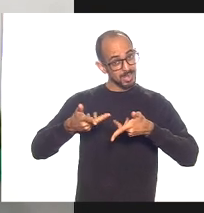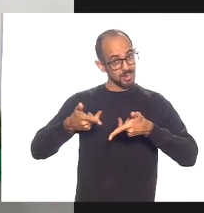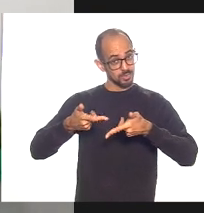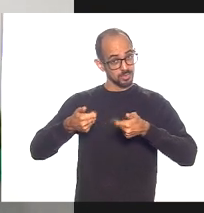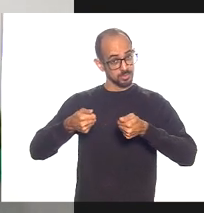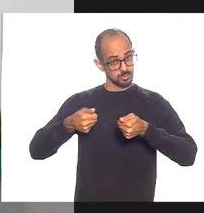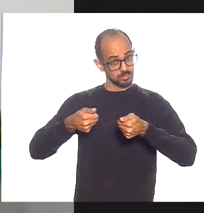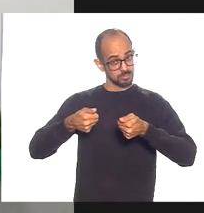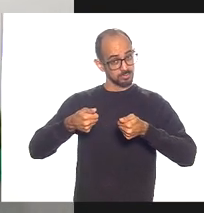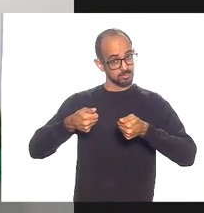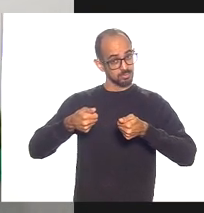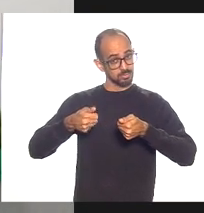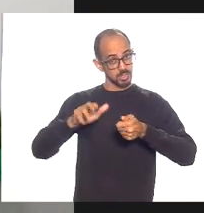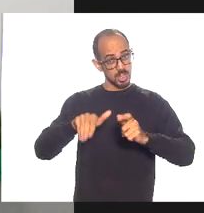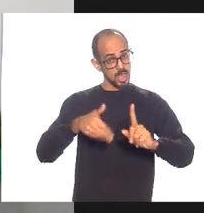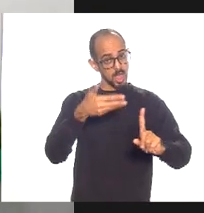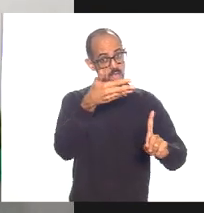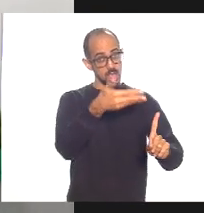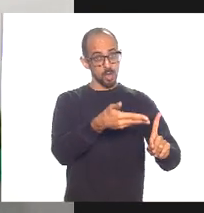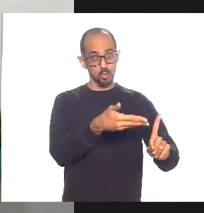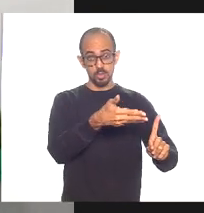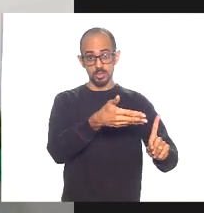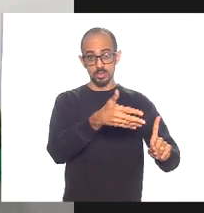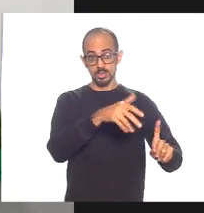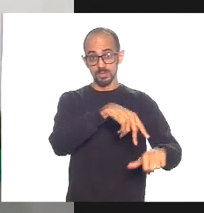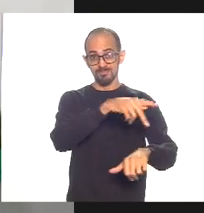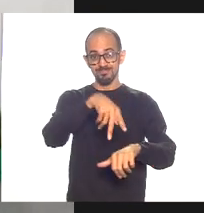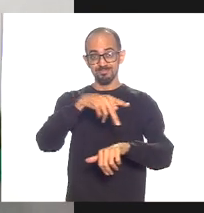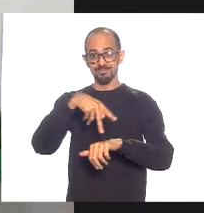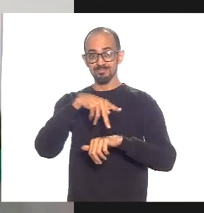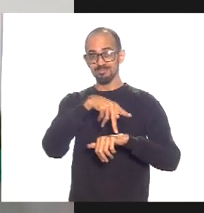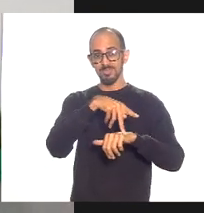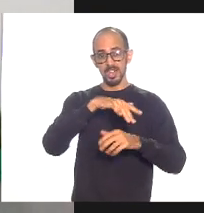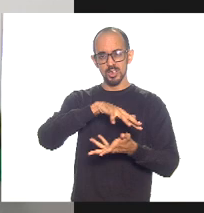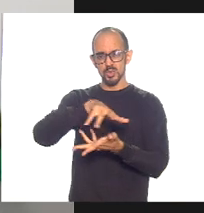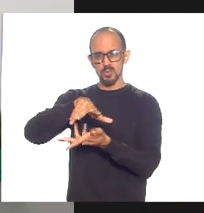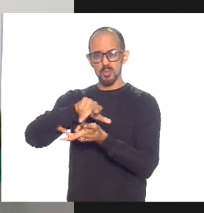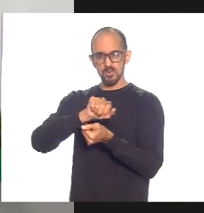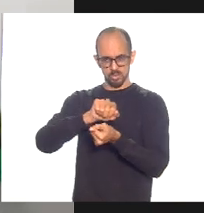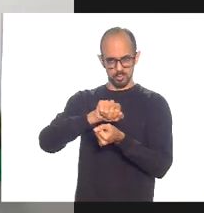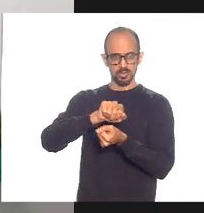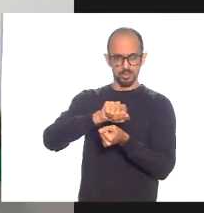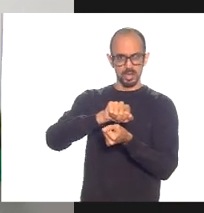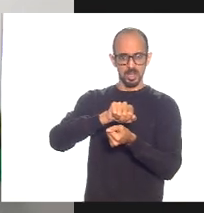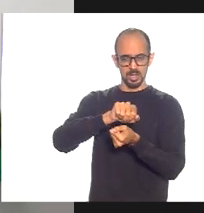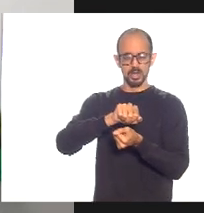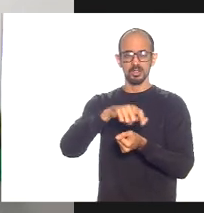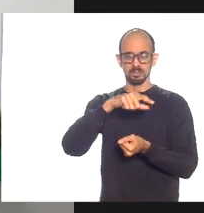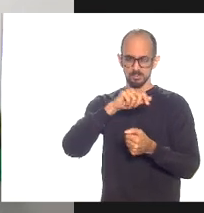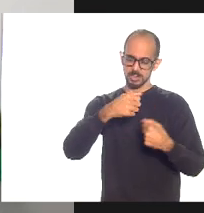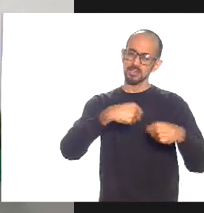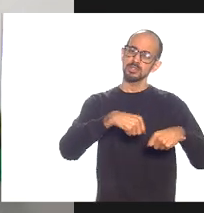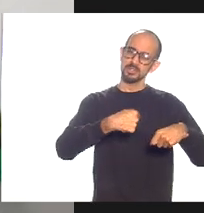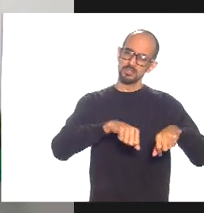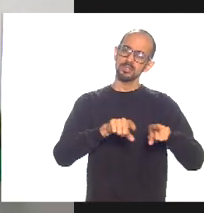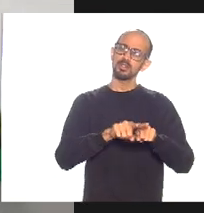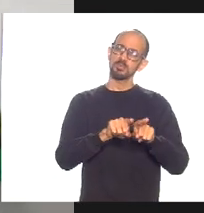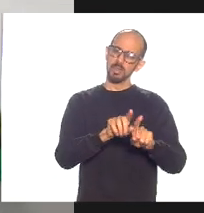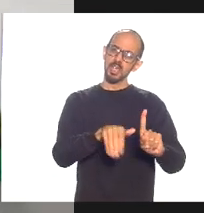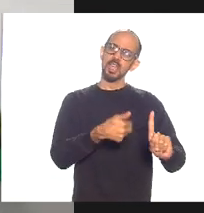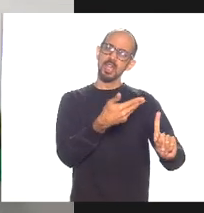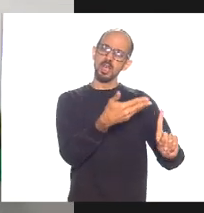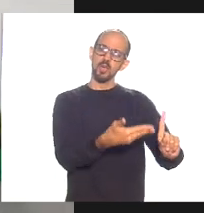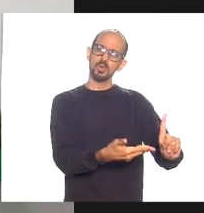excelência, reconhecida no mundo inteiro. É importante também ter reconhecido o processo